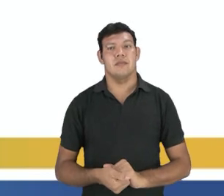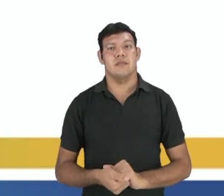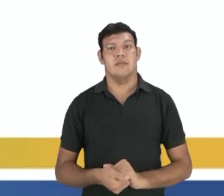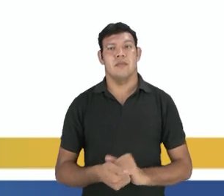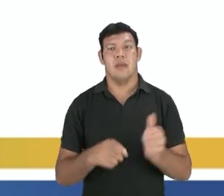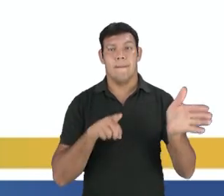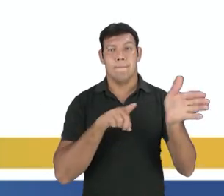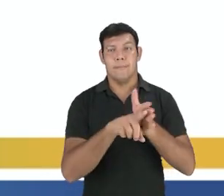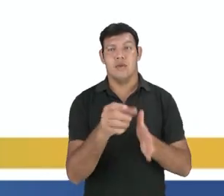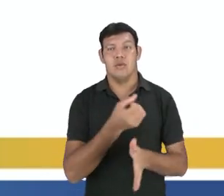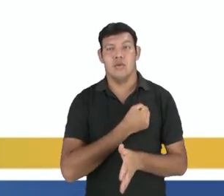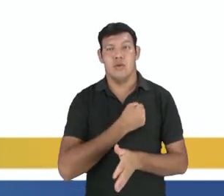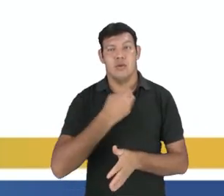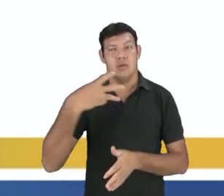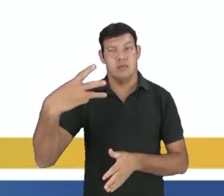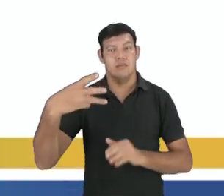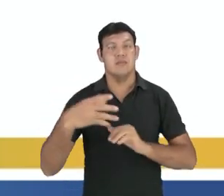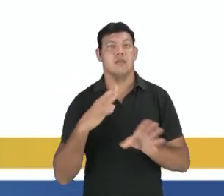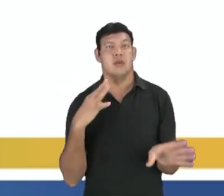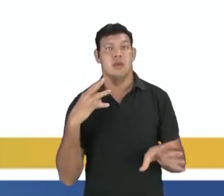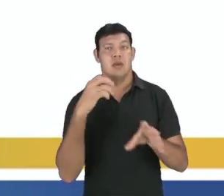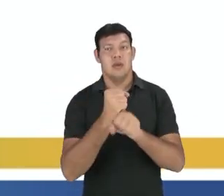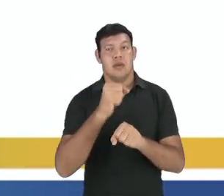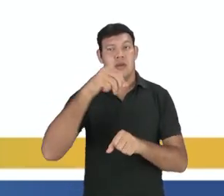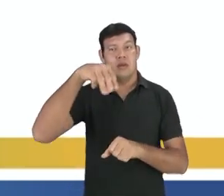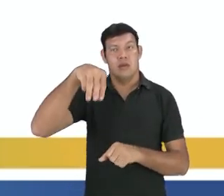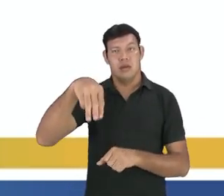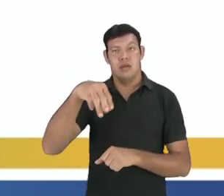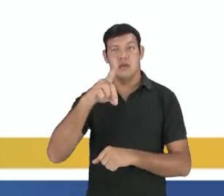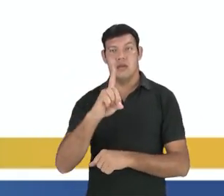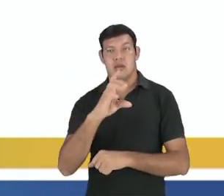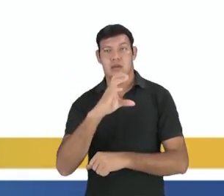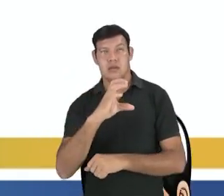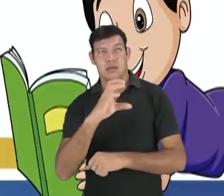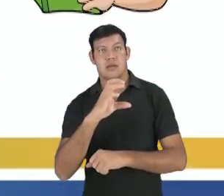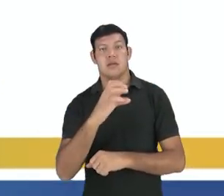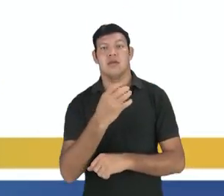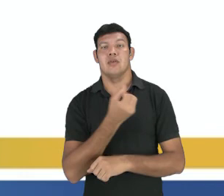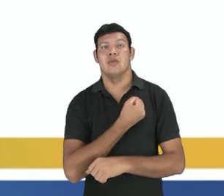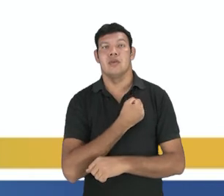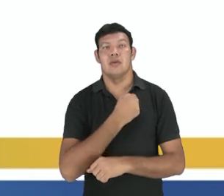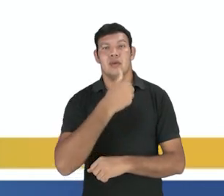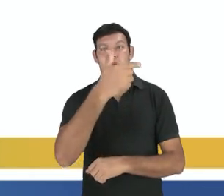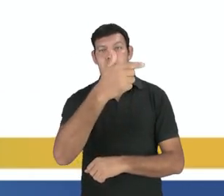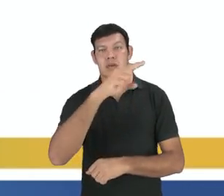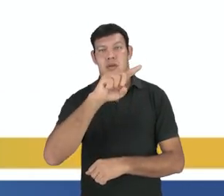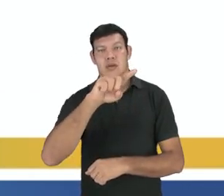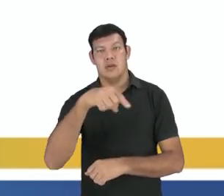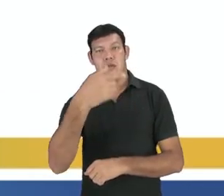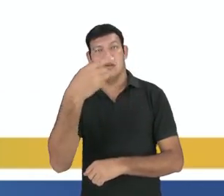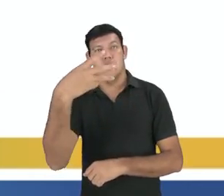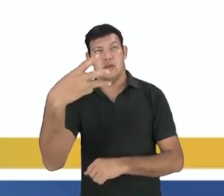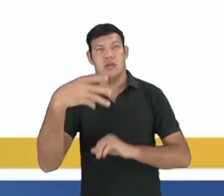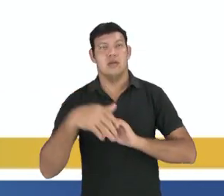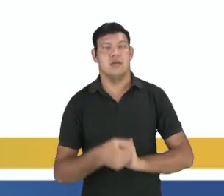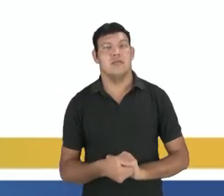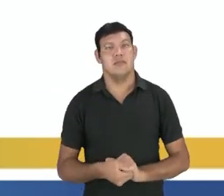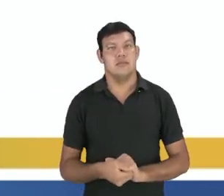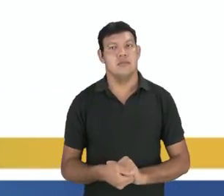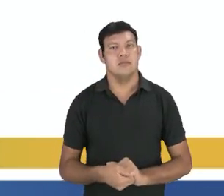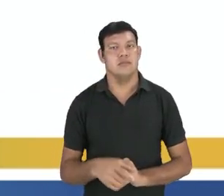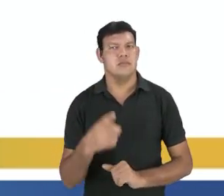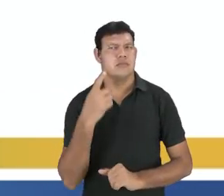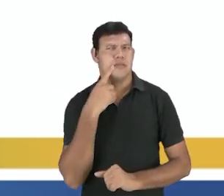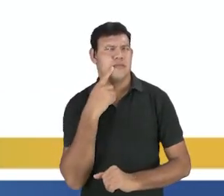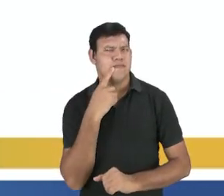Praticando exercício 3. Calcular o MDC entre 2 e 3. Opa, 2 e 3 eu